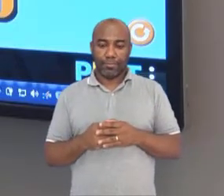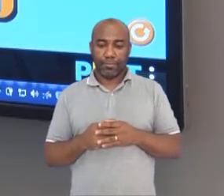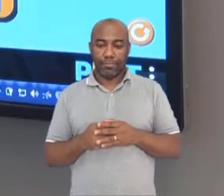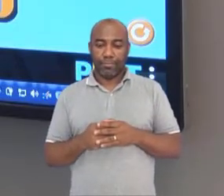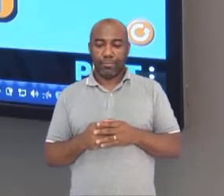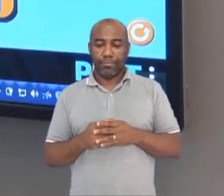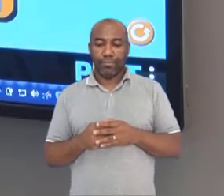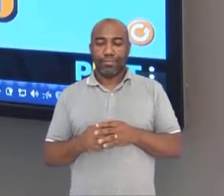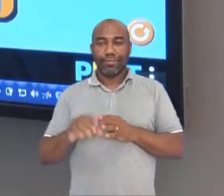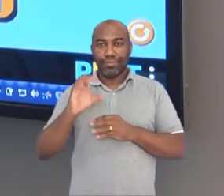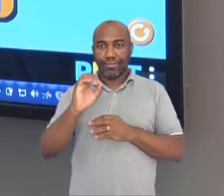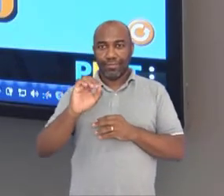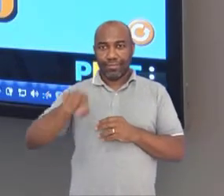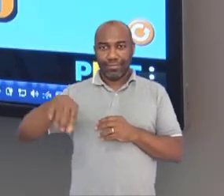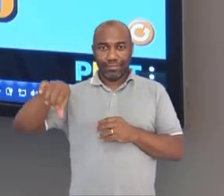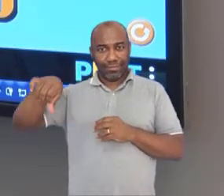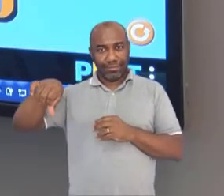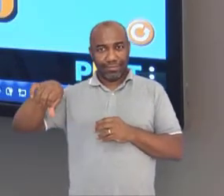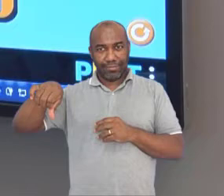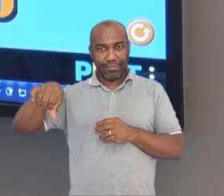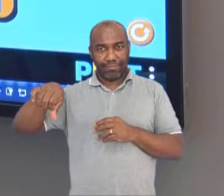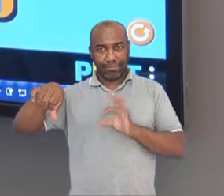lá, 0,9 ampere.